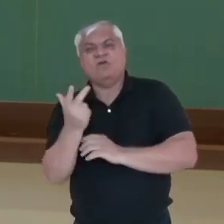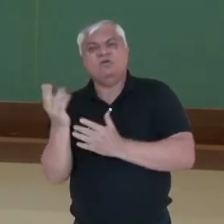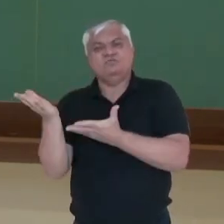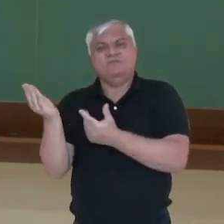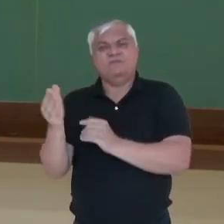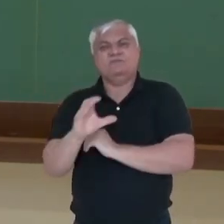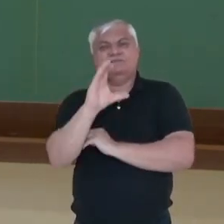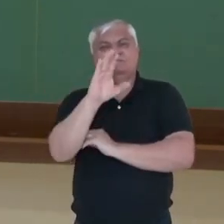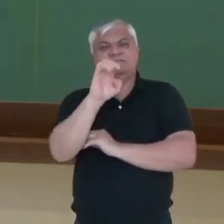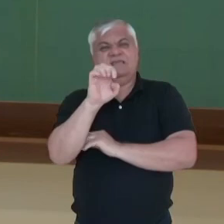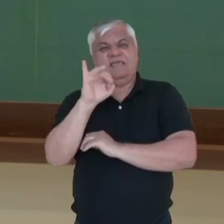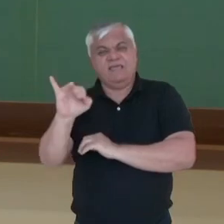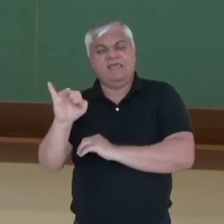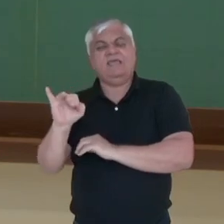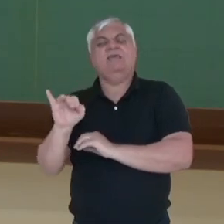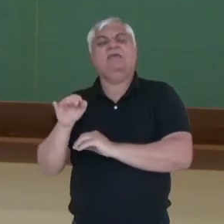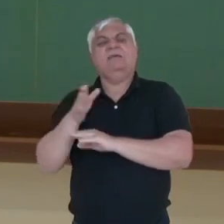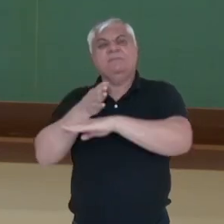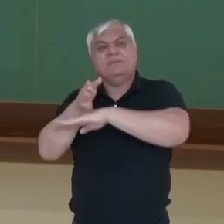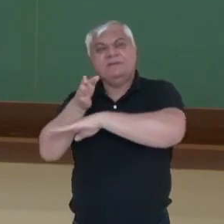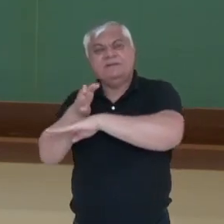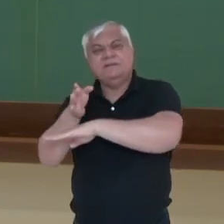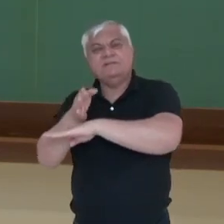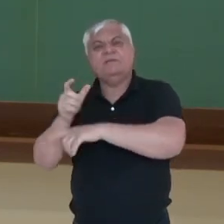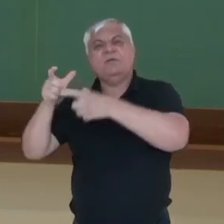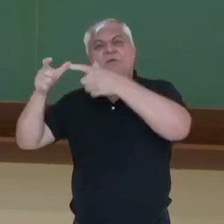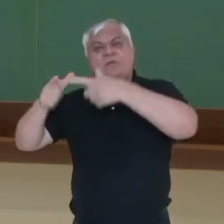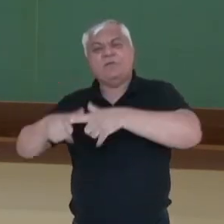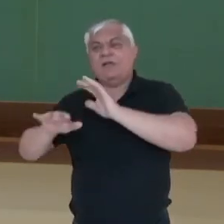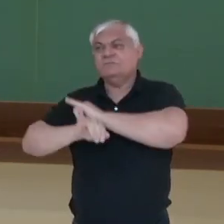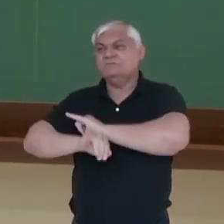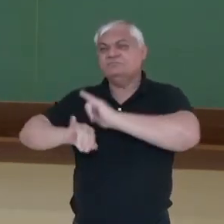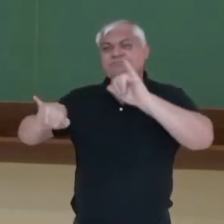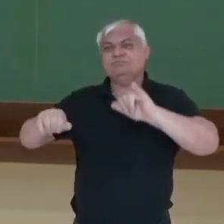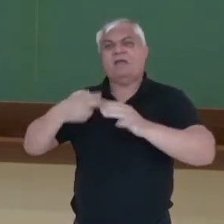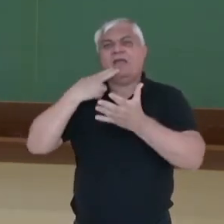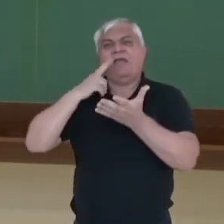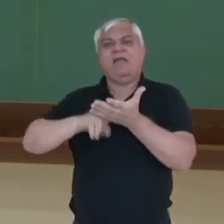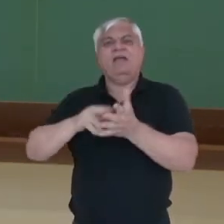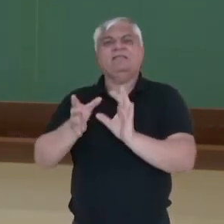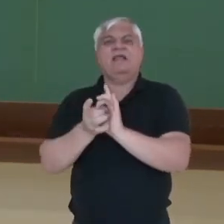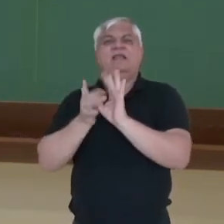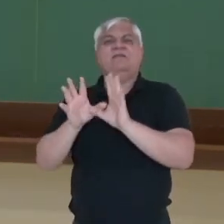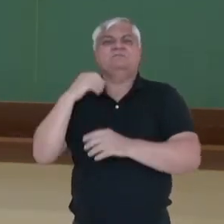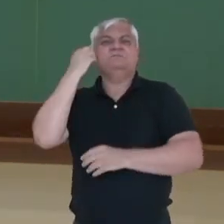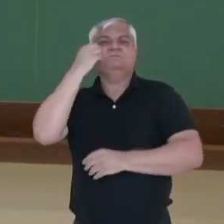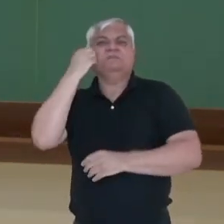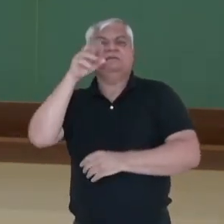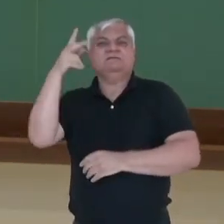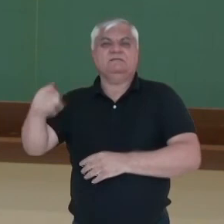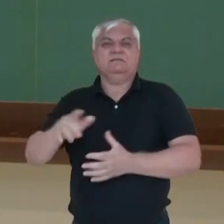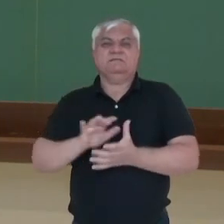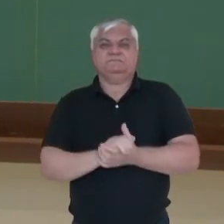CIEE, Conviventes dos Espaços, divulgam carta aberta sobre aprendizados e vivências.